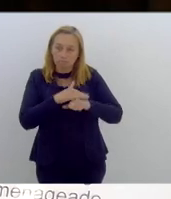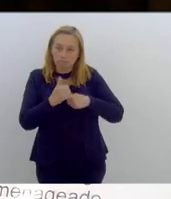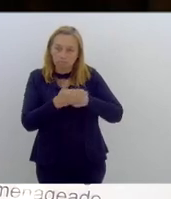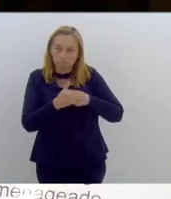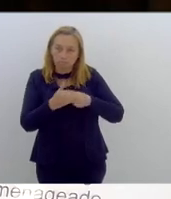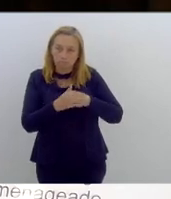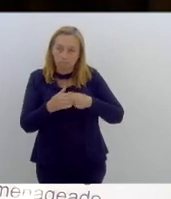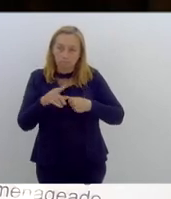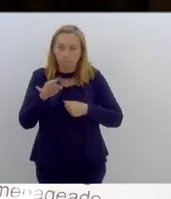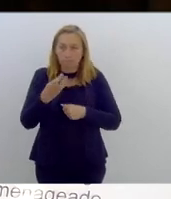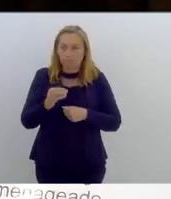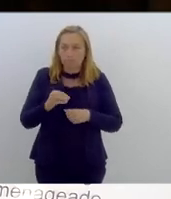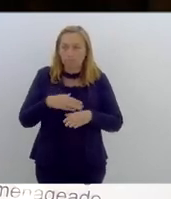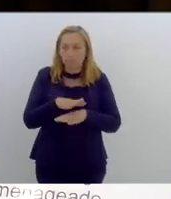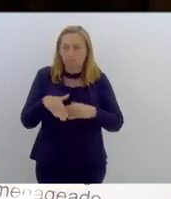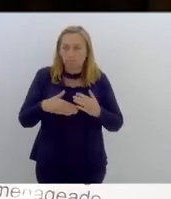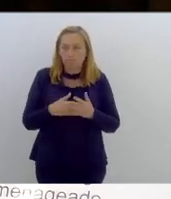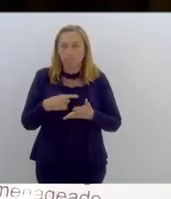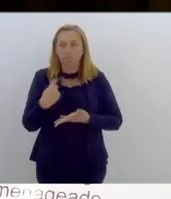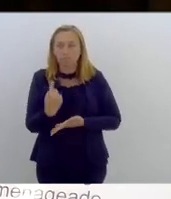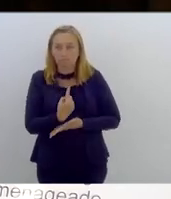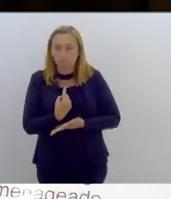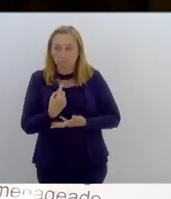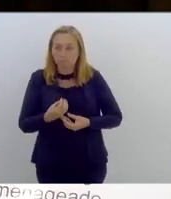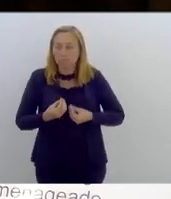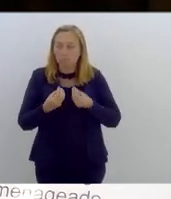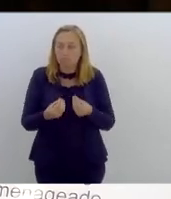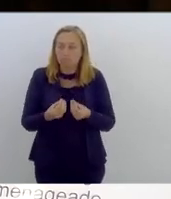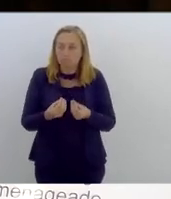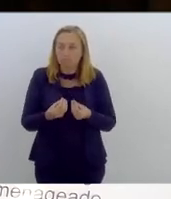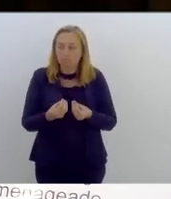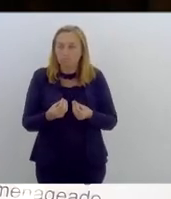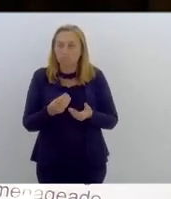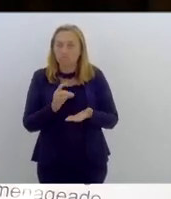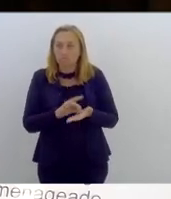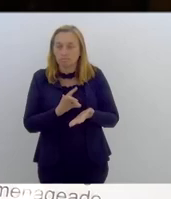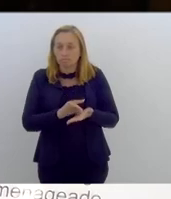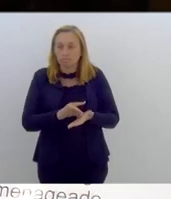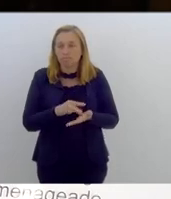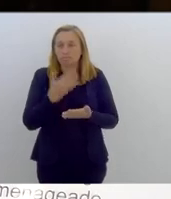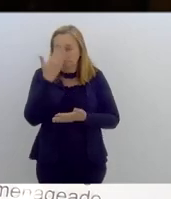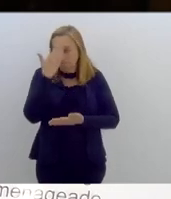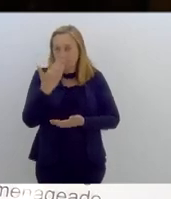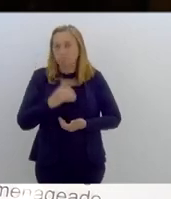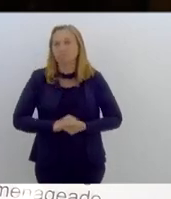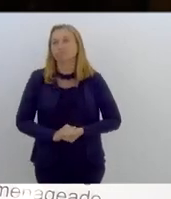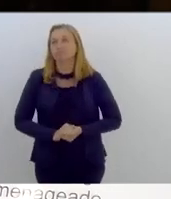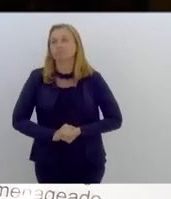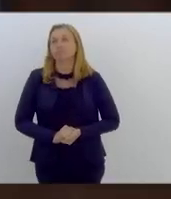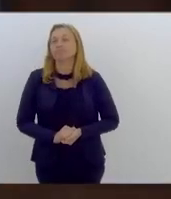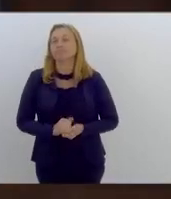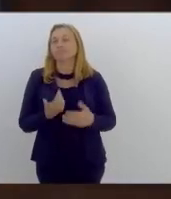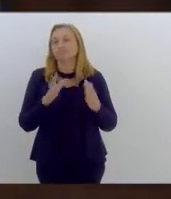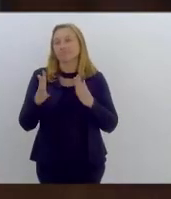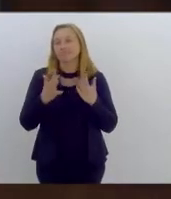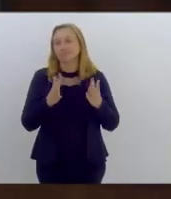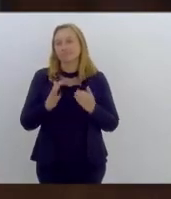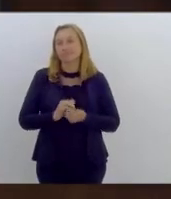que todos nós lhe devotamos e que é o mais sincero possível. Muito obrigado.